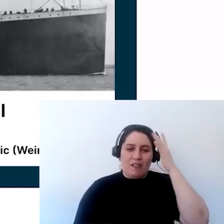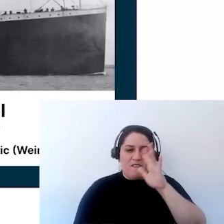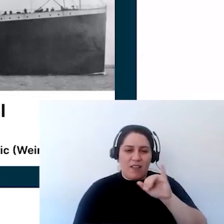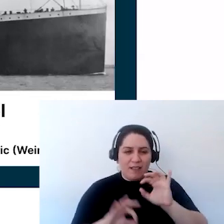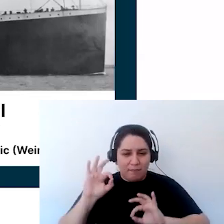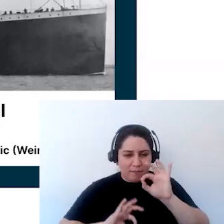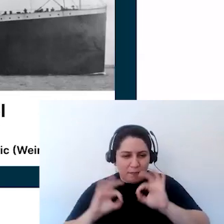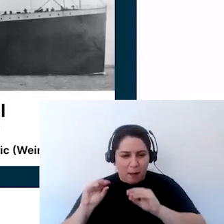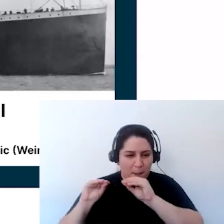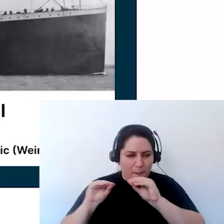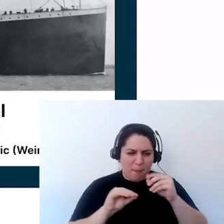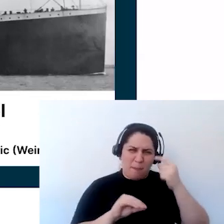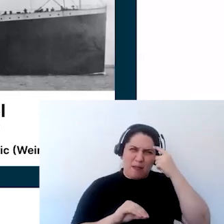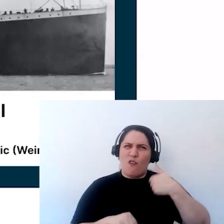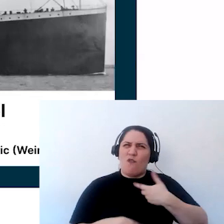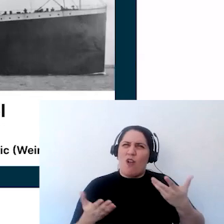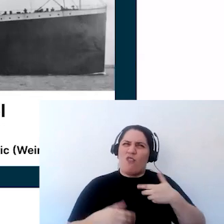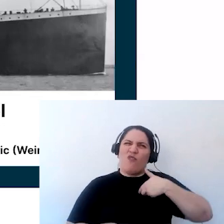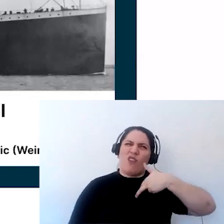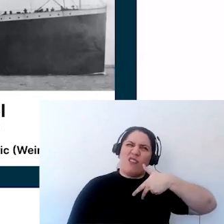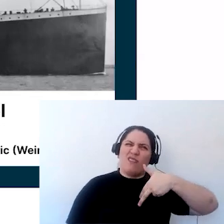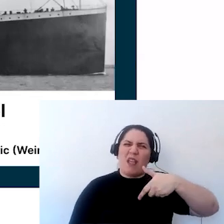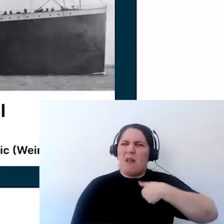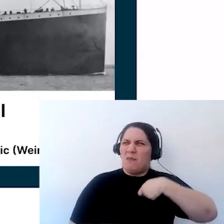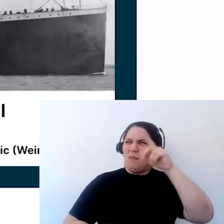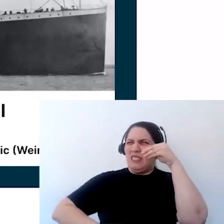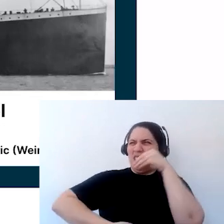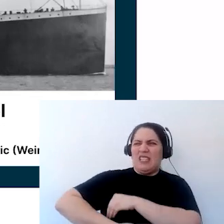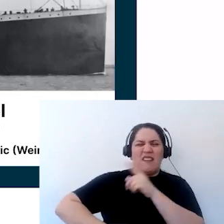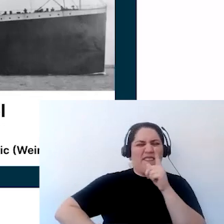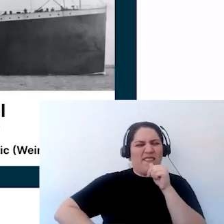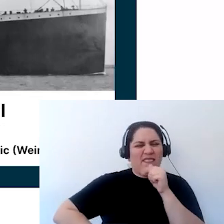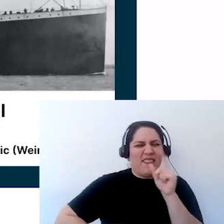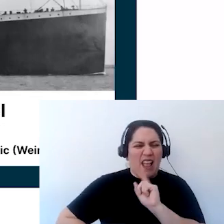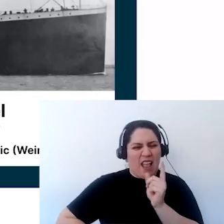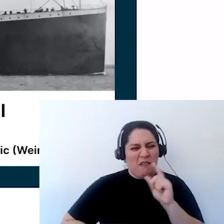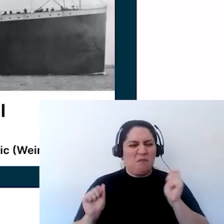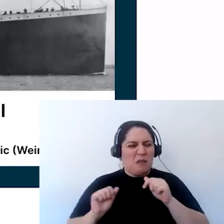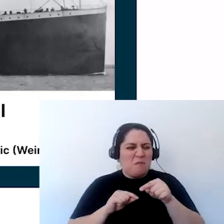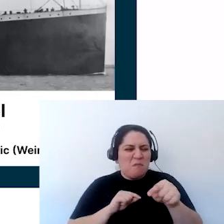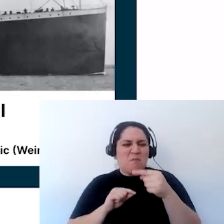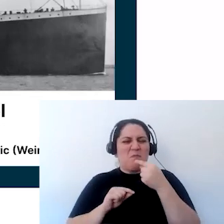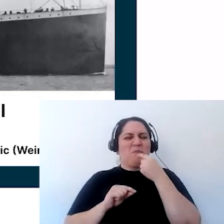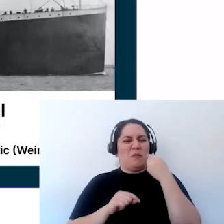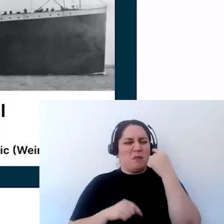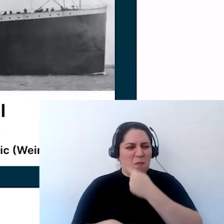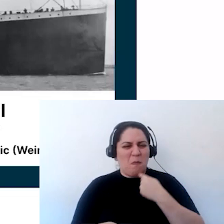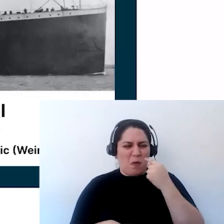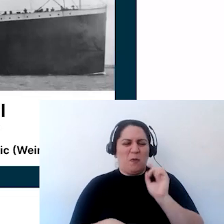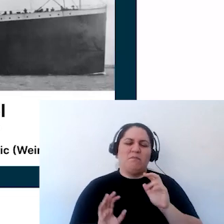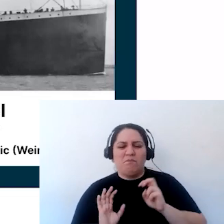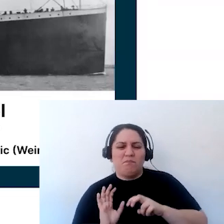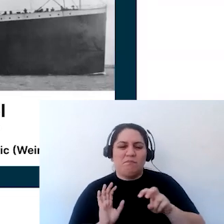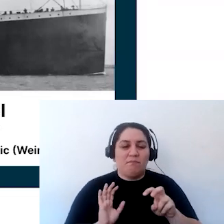diz, é só uma caminhadinha curta, não preciso levar água. E aí começa a surgir os problemas, né? E fazendo a analogia com a